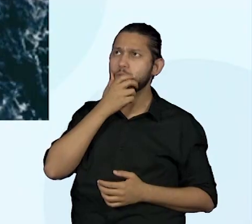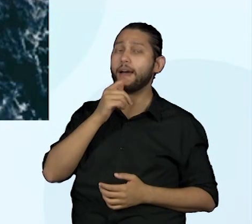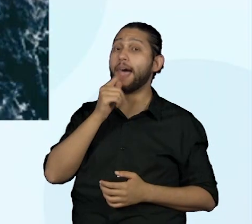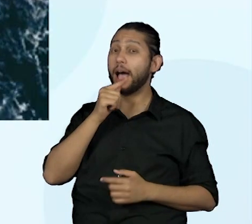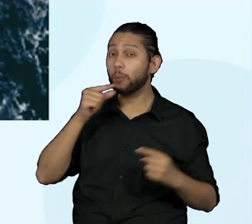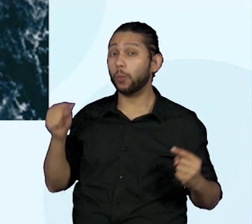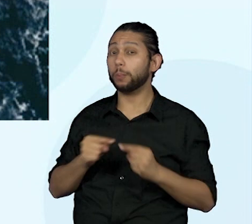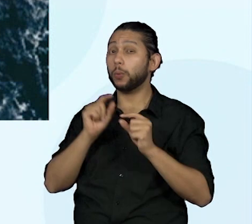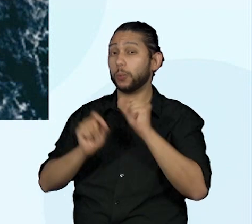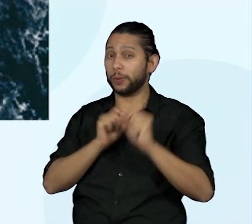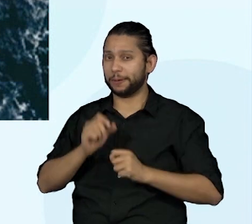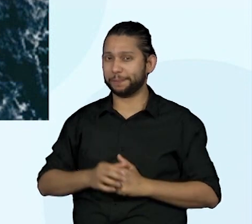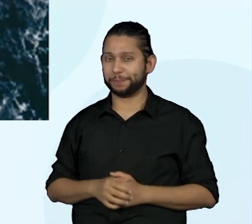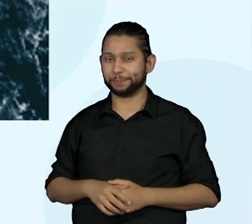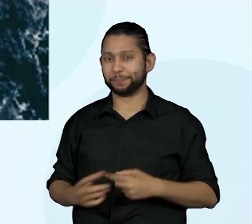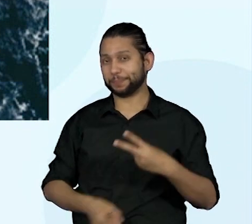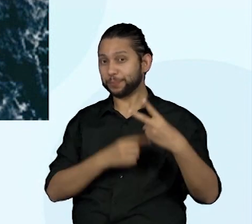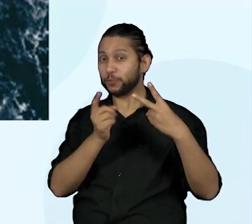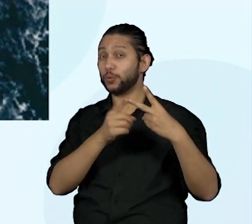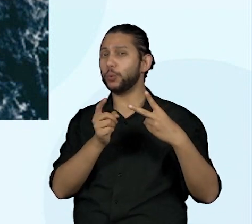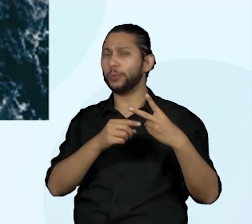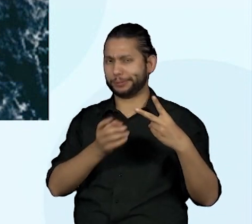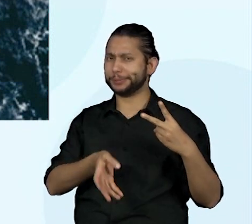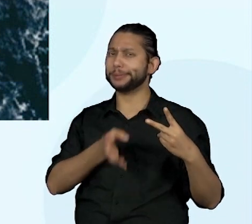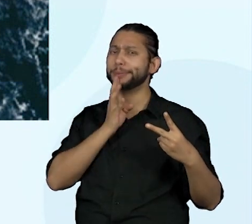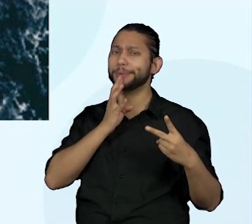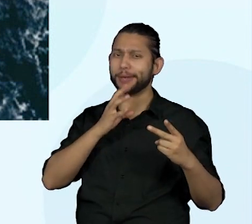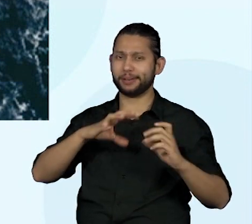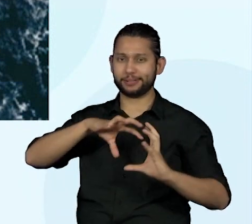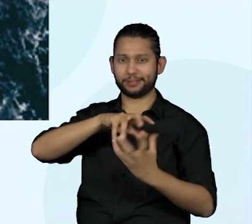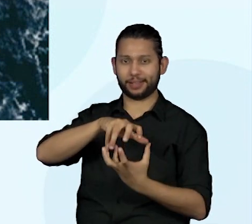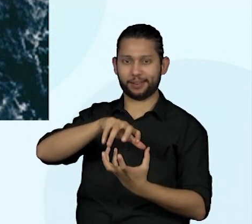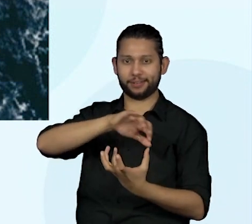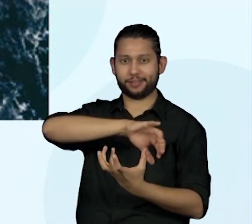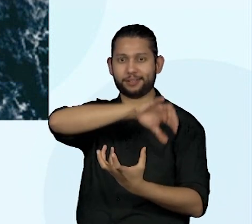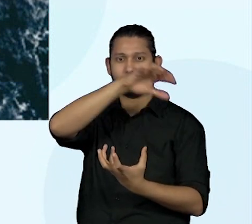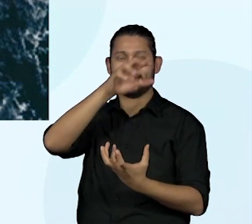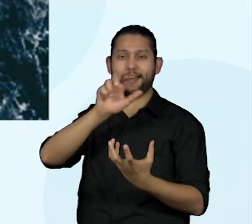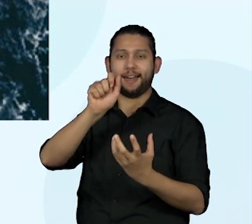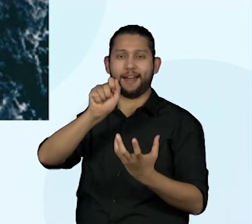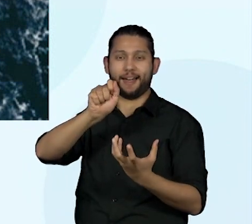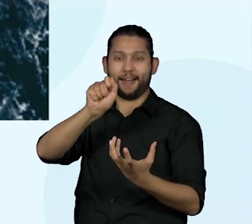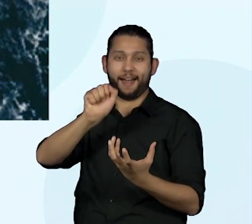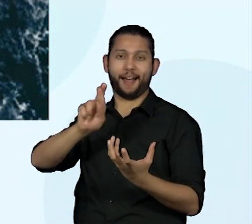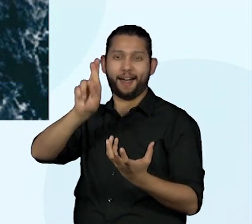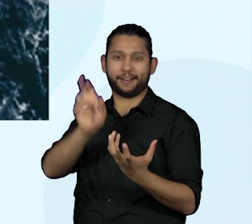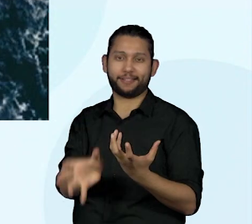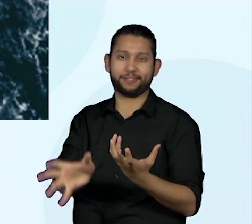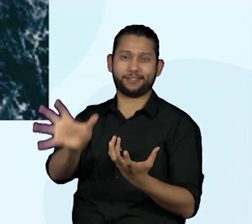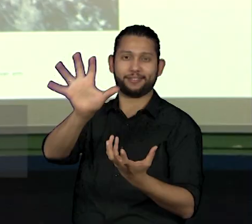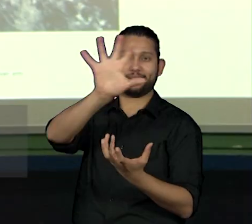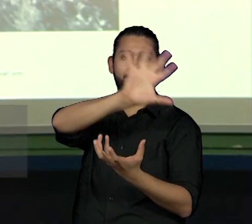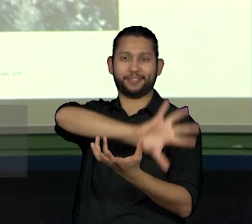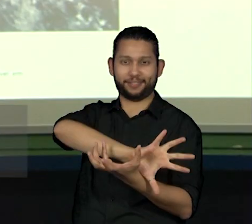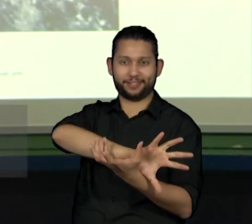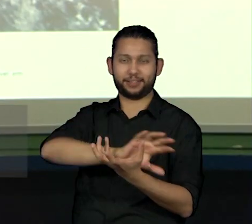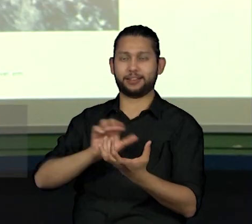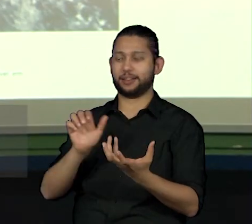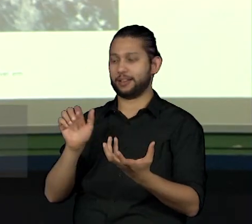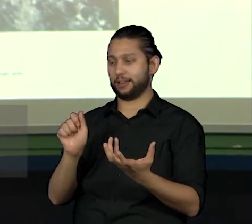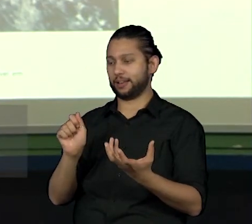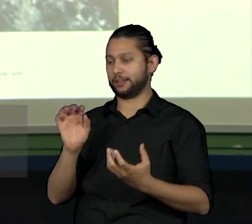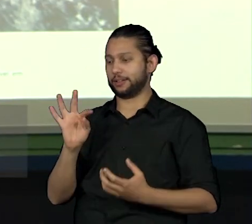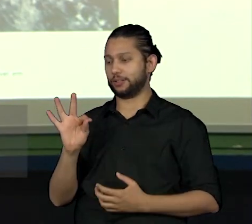hidrosfera. Próxima esfera terrestre, a atmosfera. Alguém lembra aí o que é a atmosfera? Já estudou? Né?